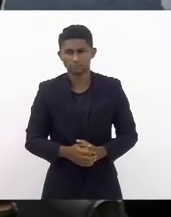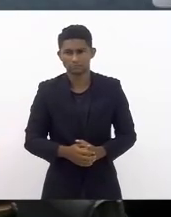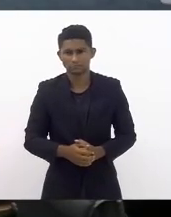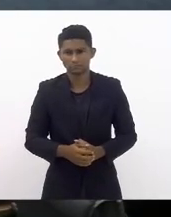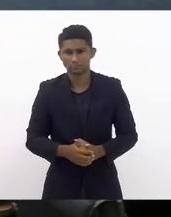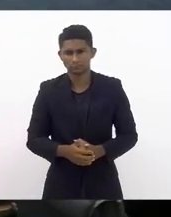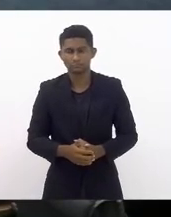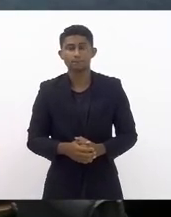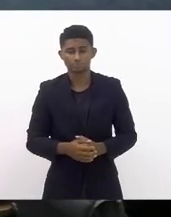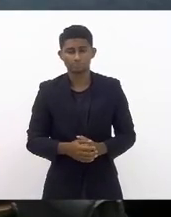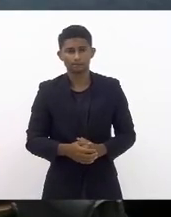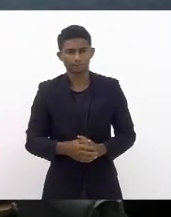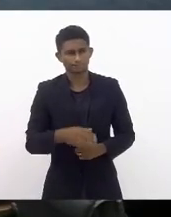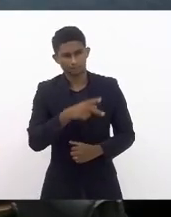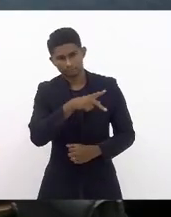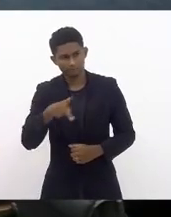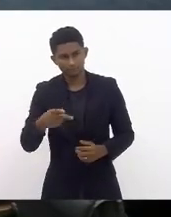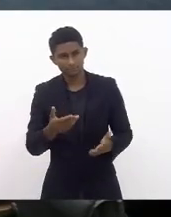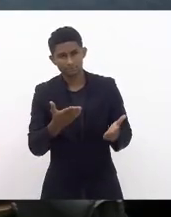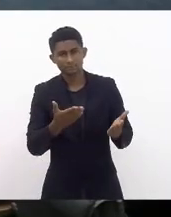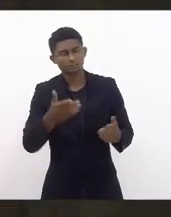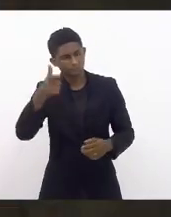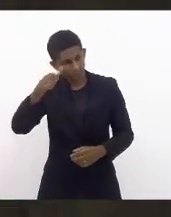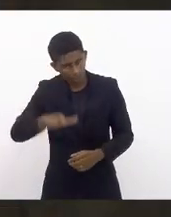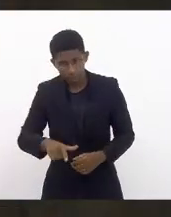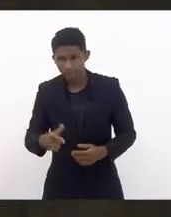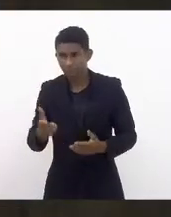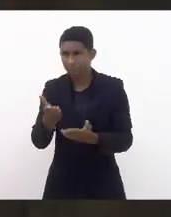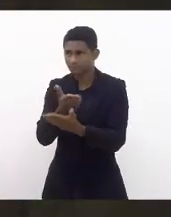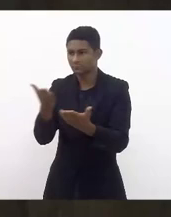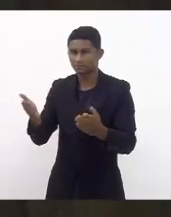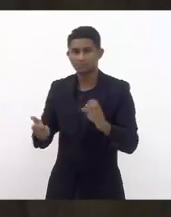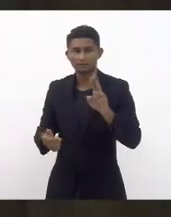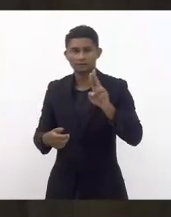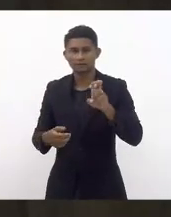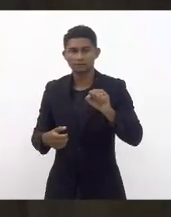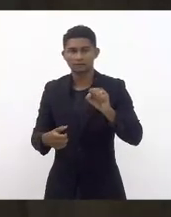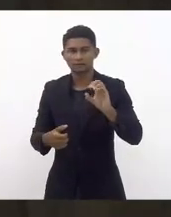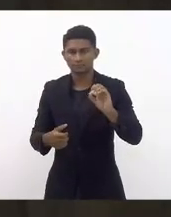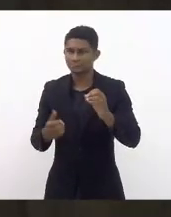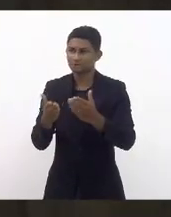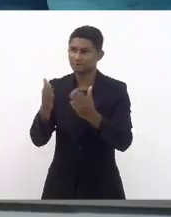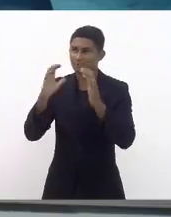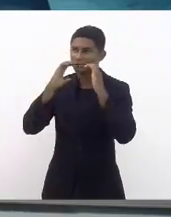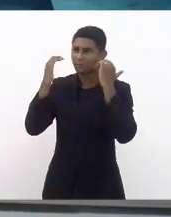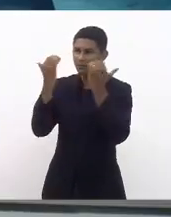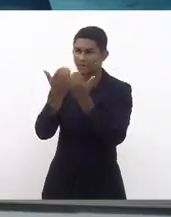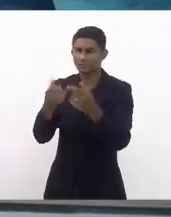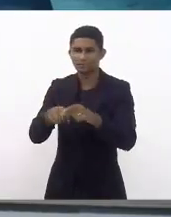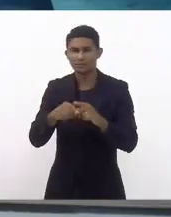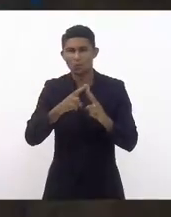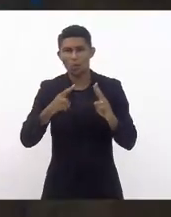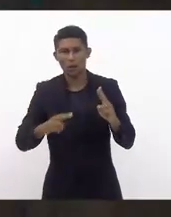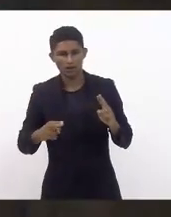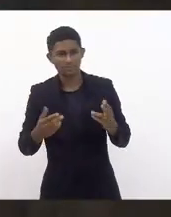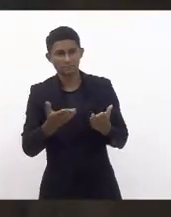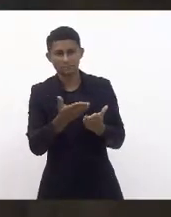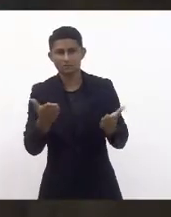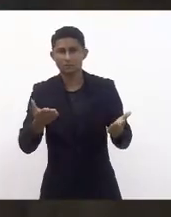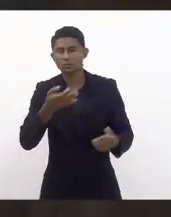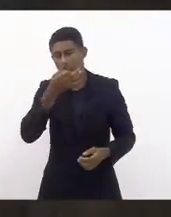Senhor presidente, mais uma vez, saudando a comunidade da UESO, saudando a comunidade da UERJ, parecer